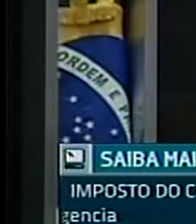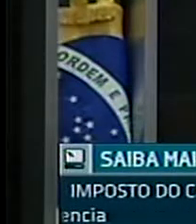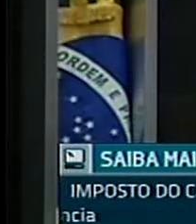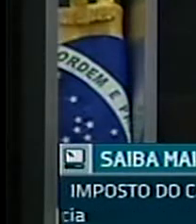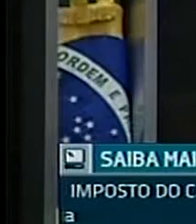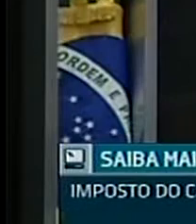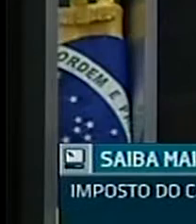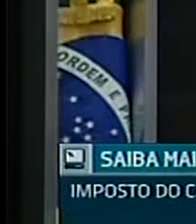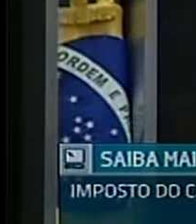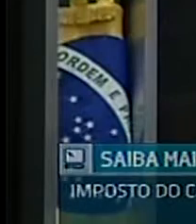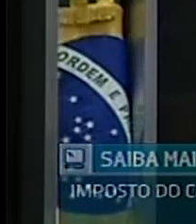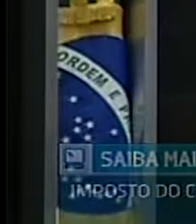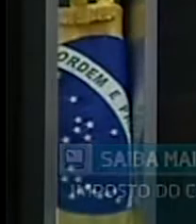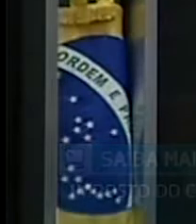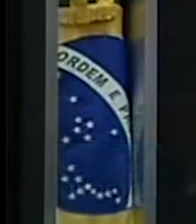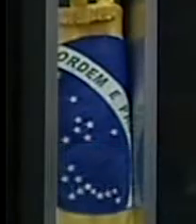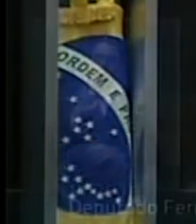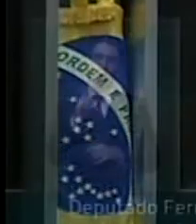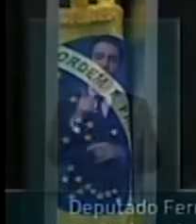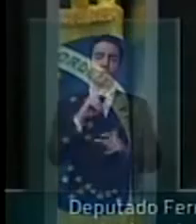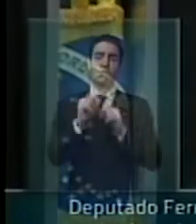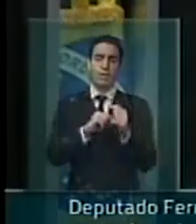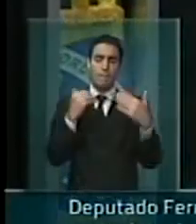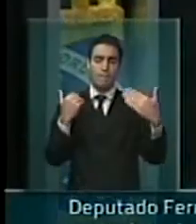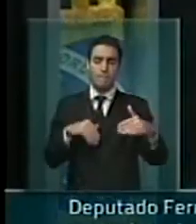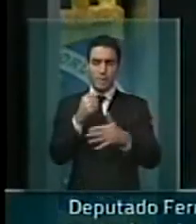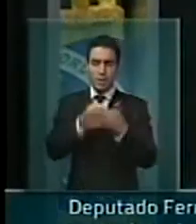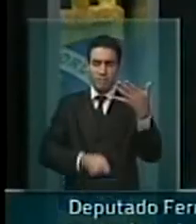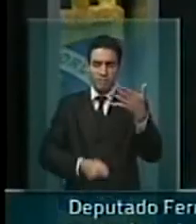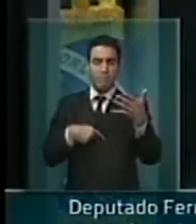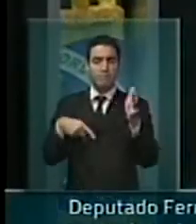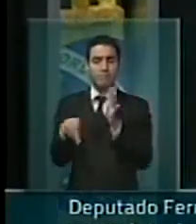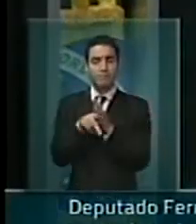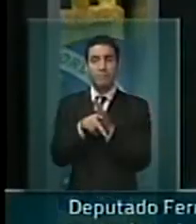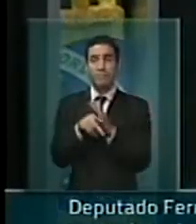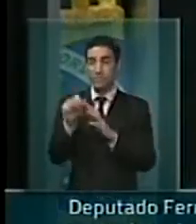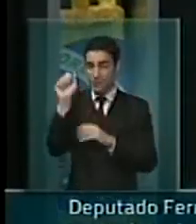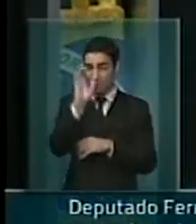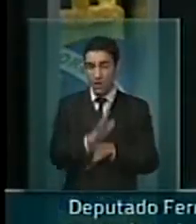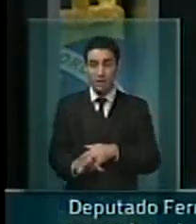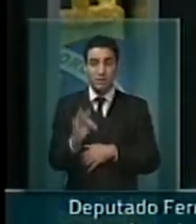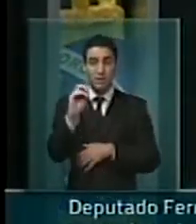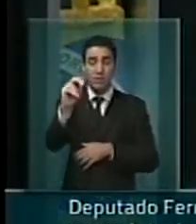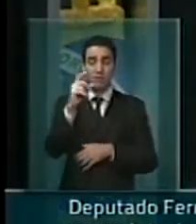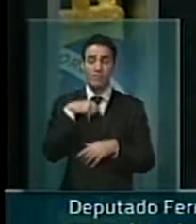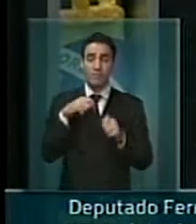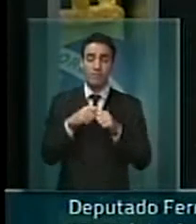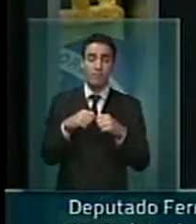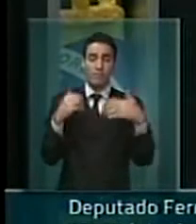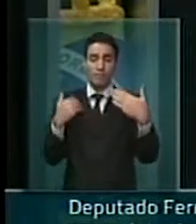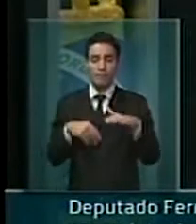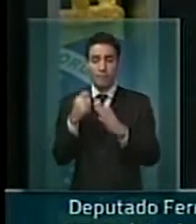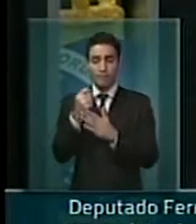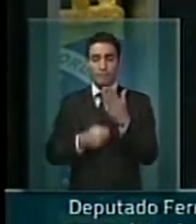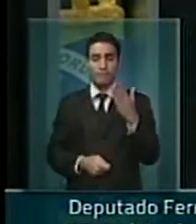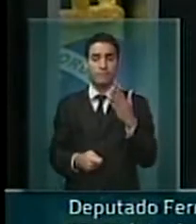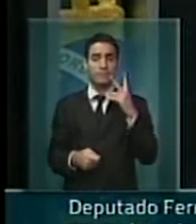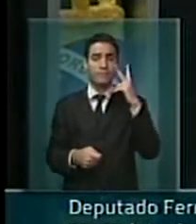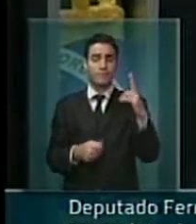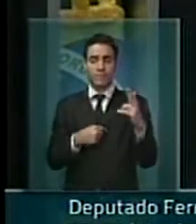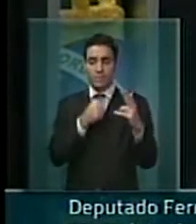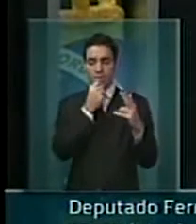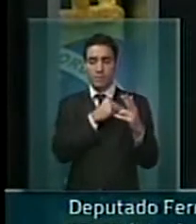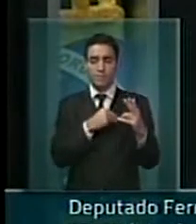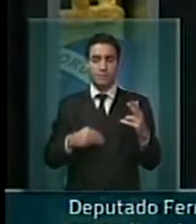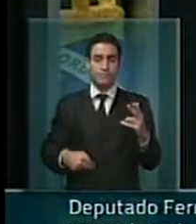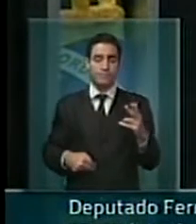Enem. Evidentemente que um exame desta ordem, no país inteiro, como disse muito bem o nosso